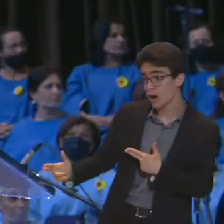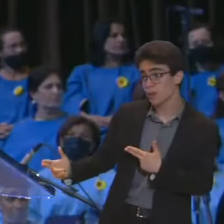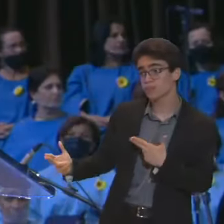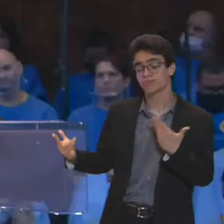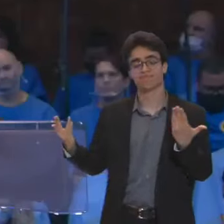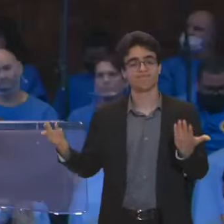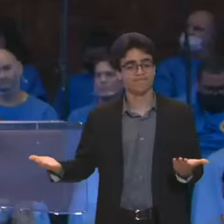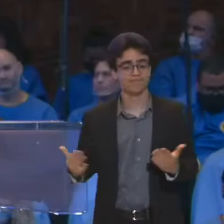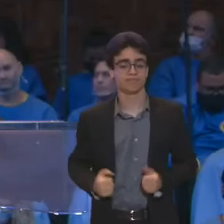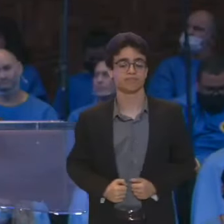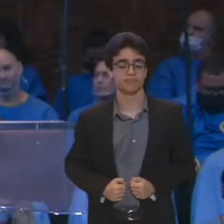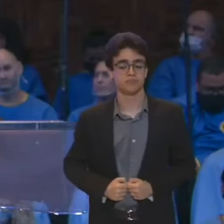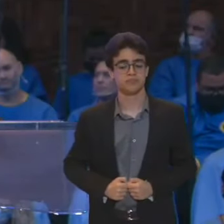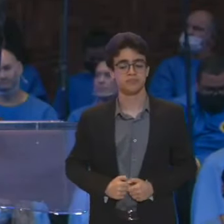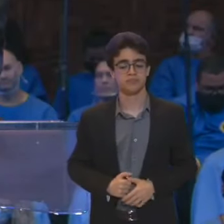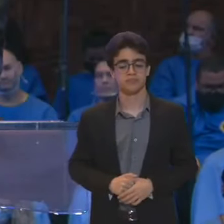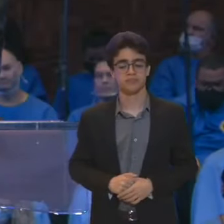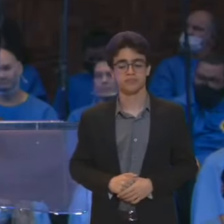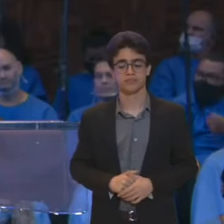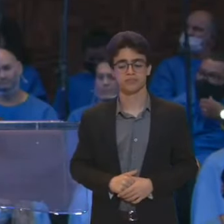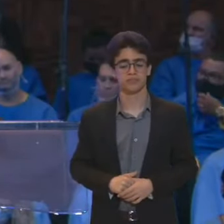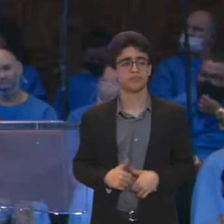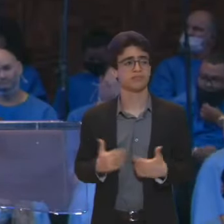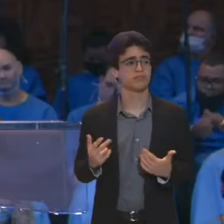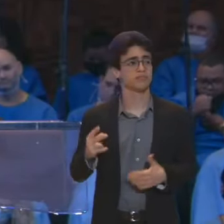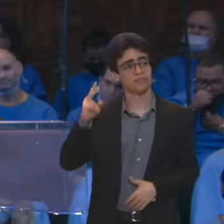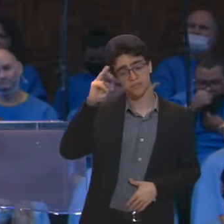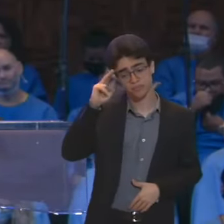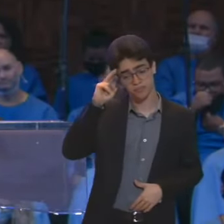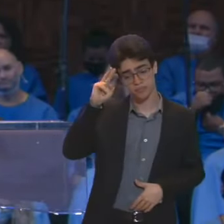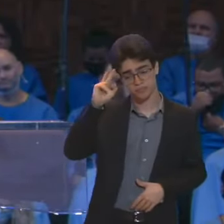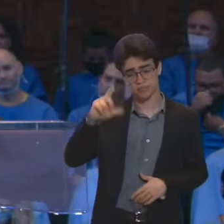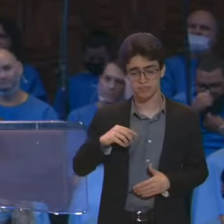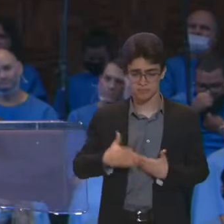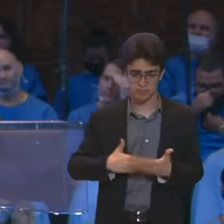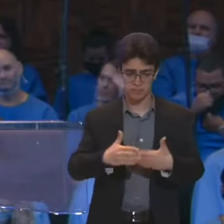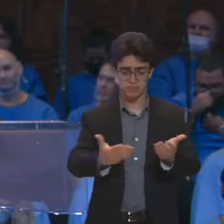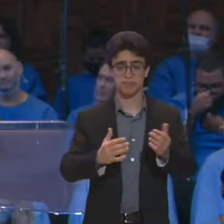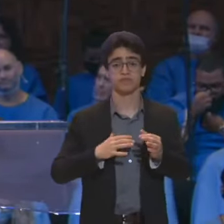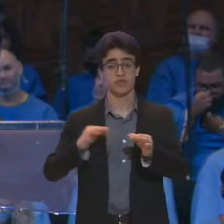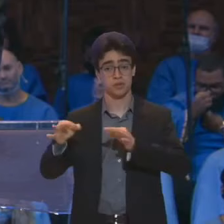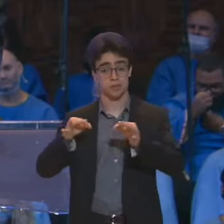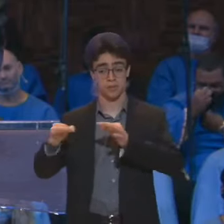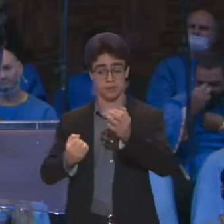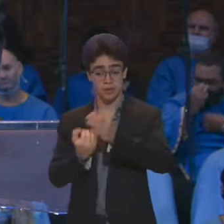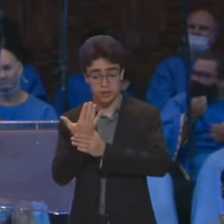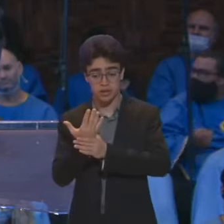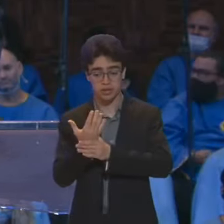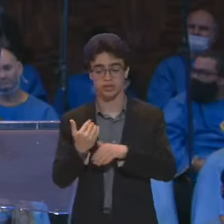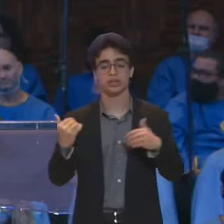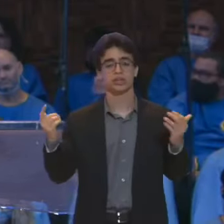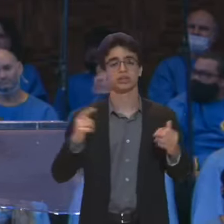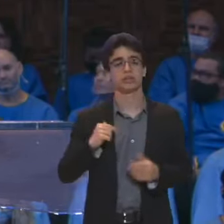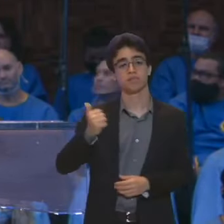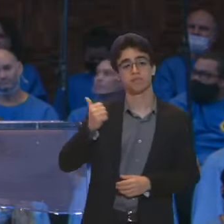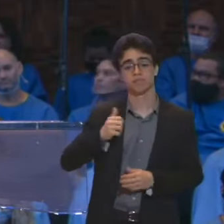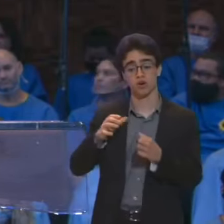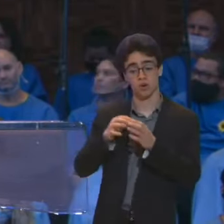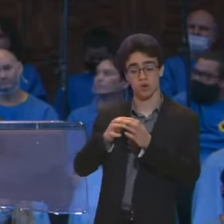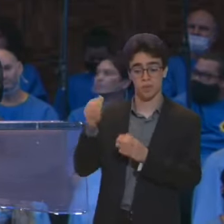Aí, agora, a história continua. O projeto foi montado e chegou o primeiro grupo aqui